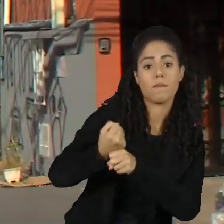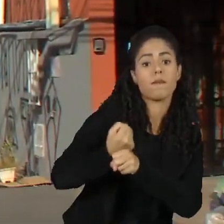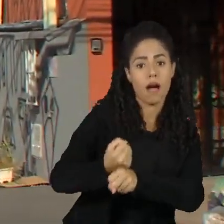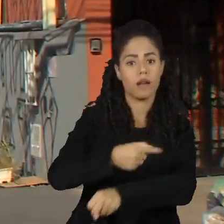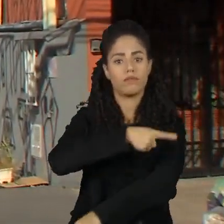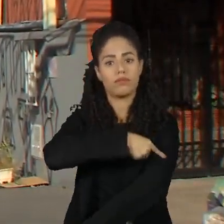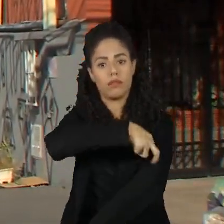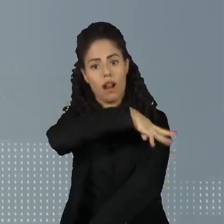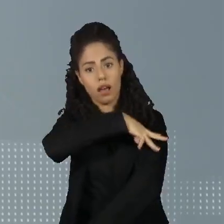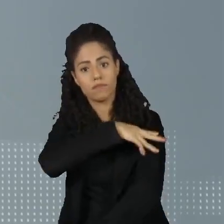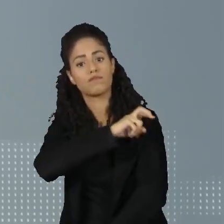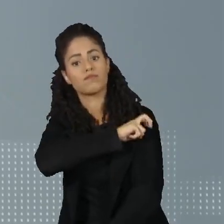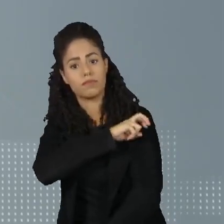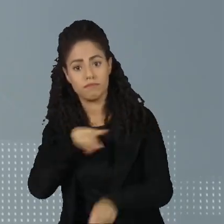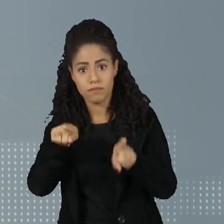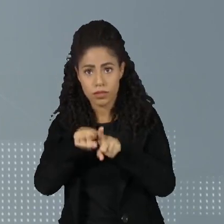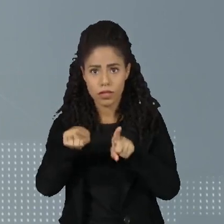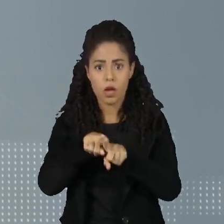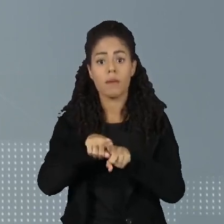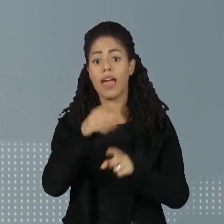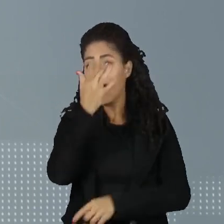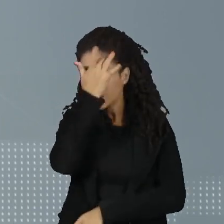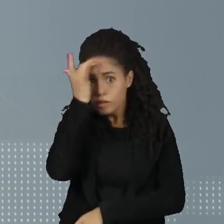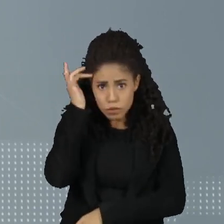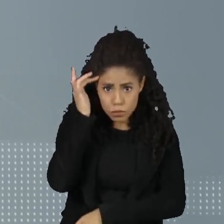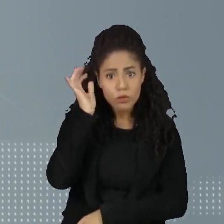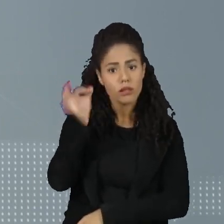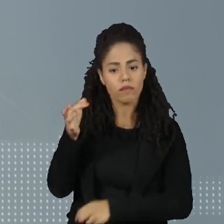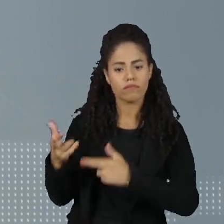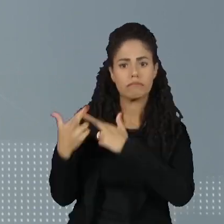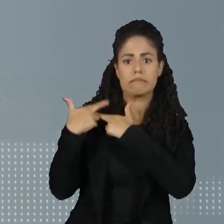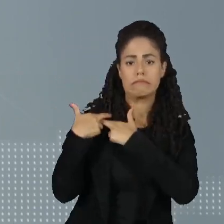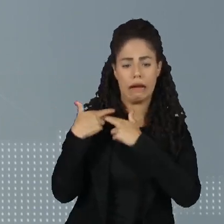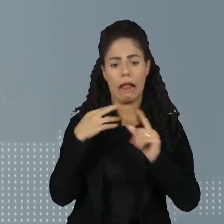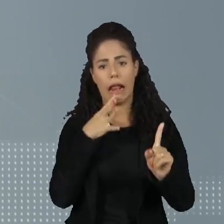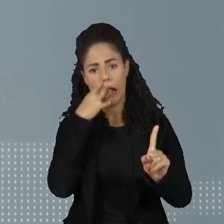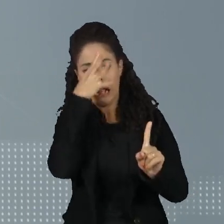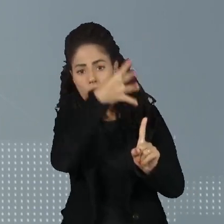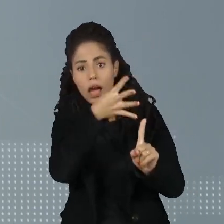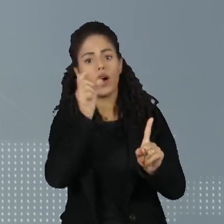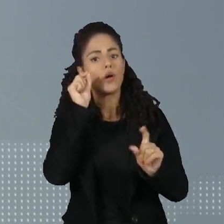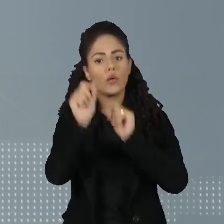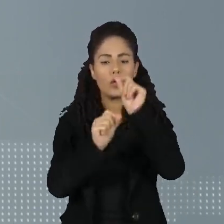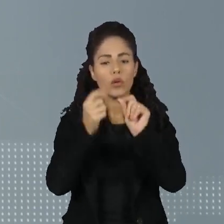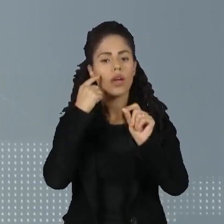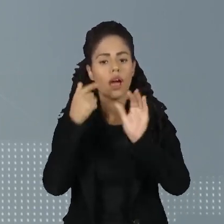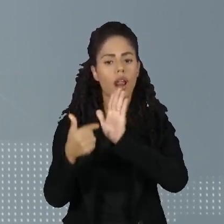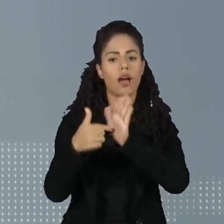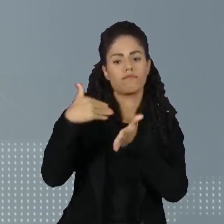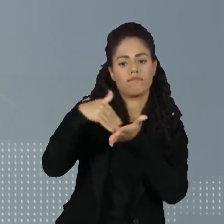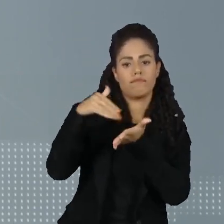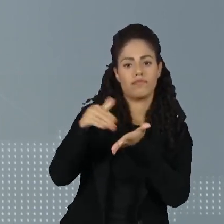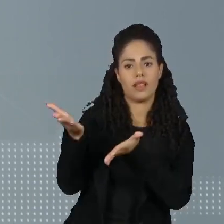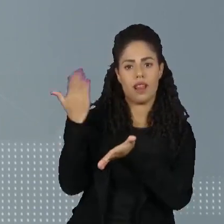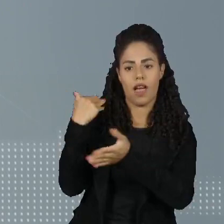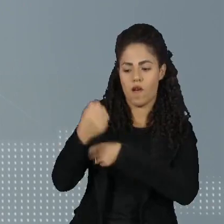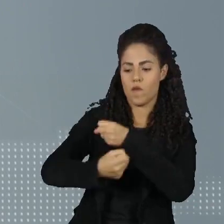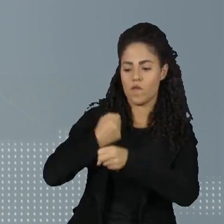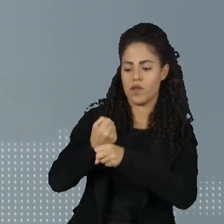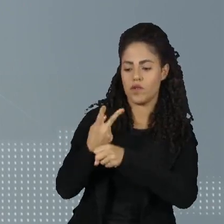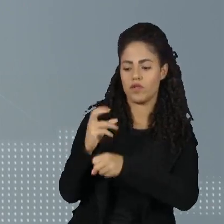o quinto ano do fundamental os donos envolvidos no escândalo assumiram a administração em 2012